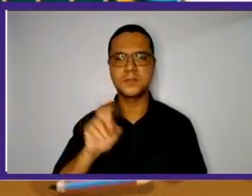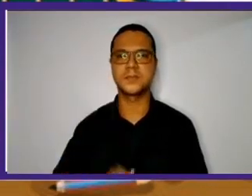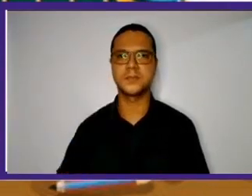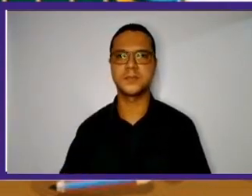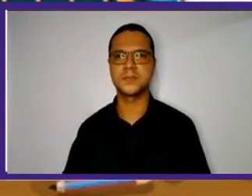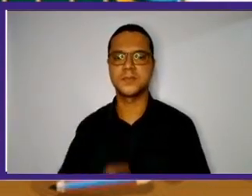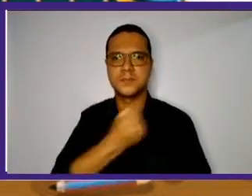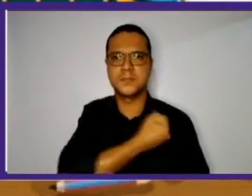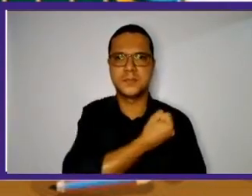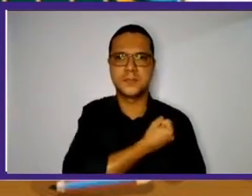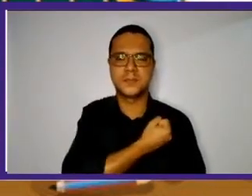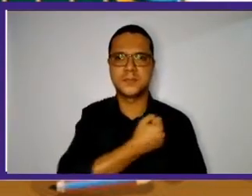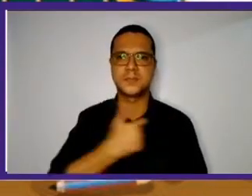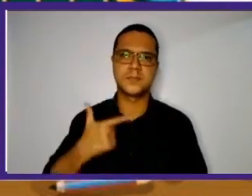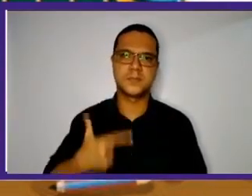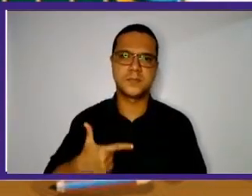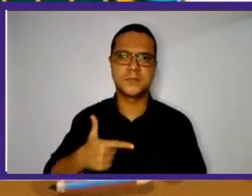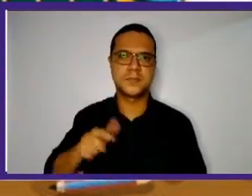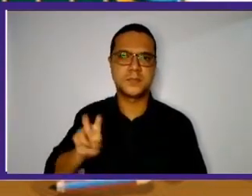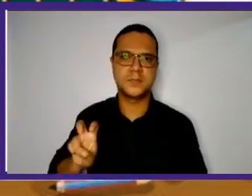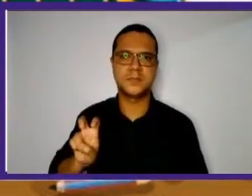agora? Numeral